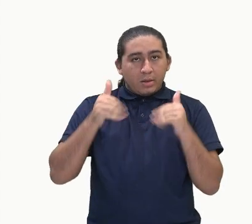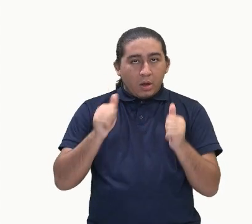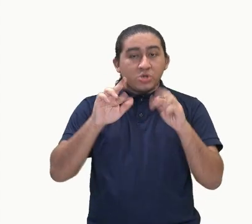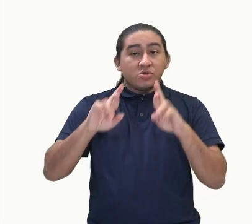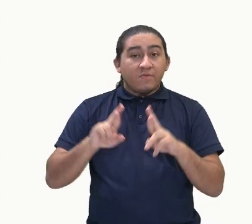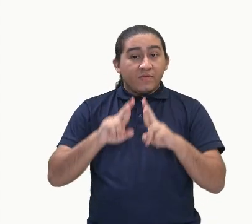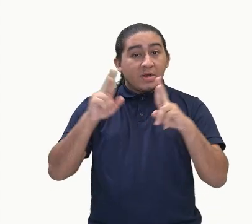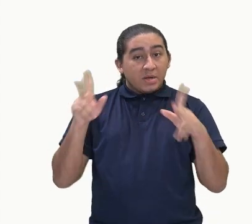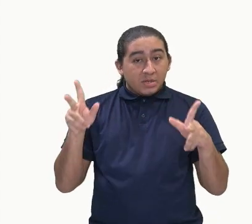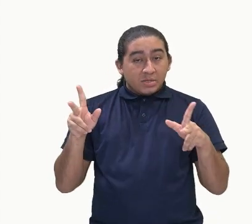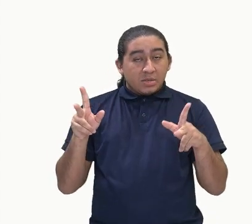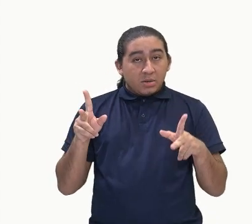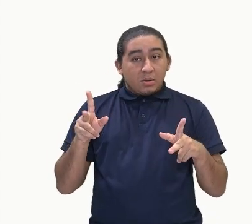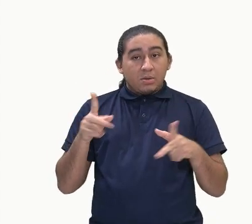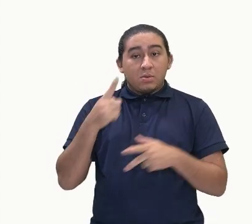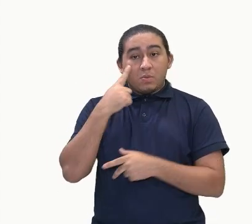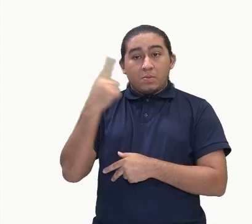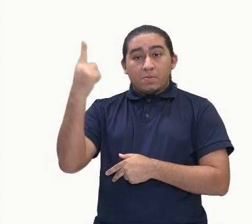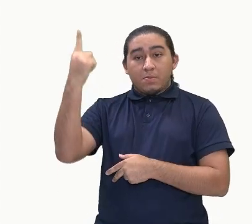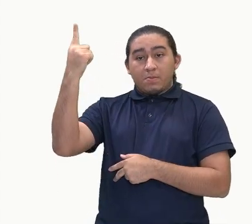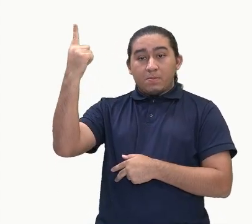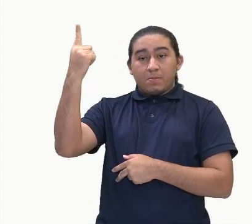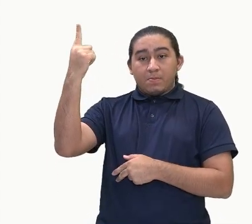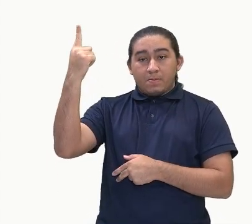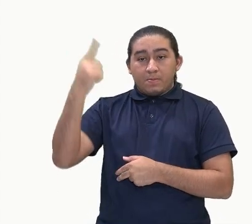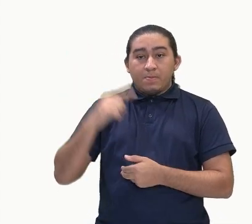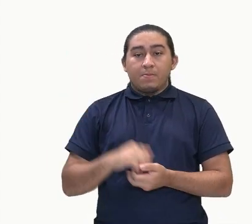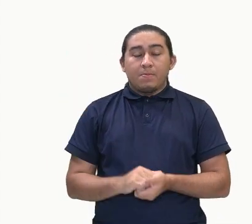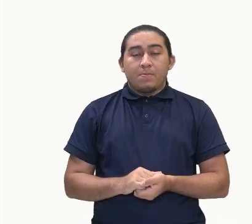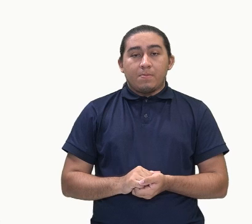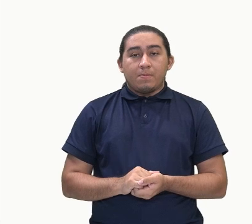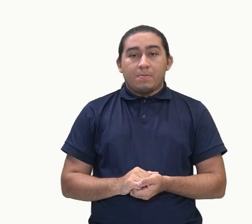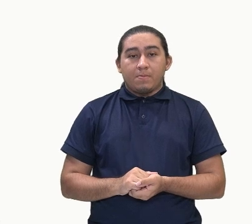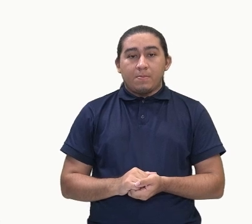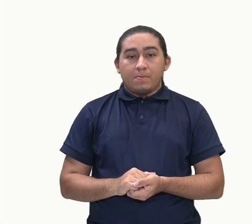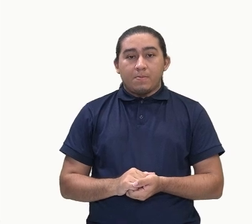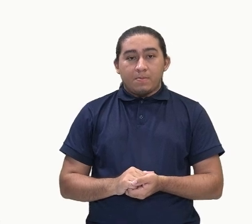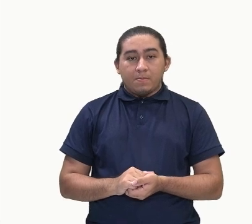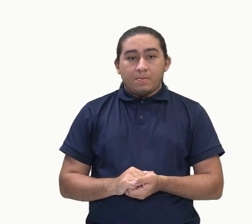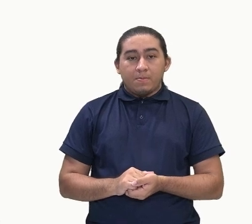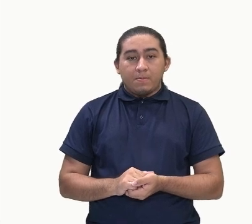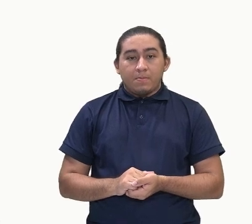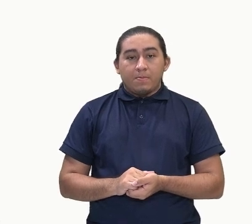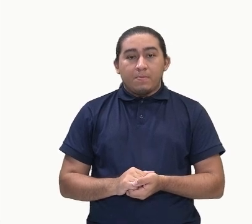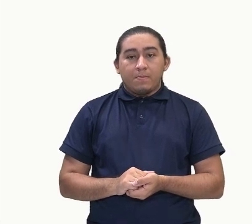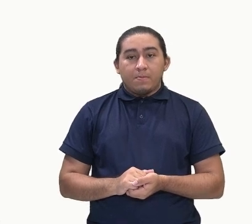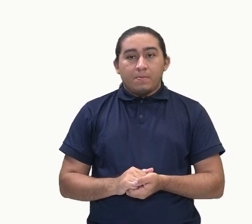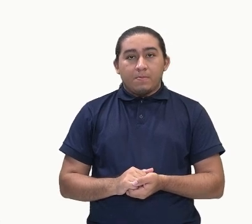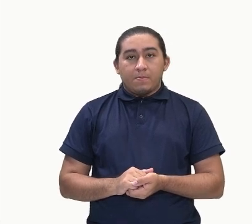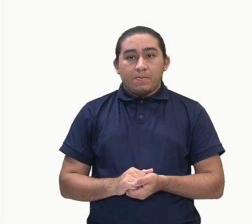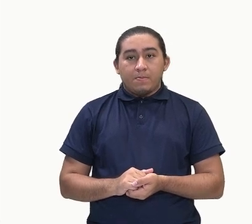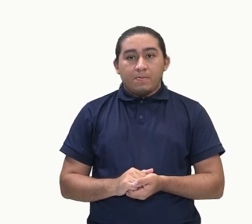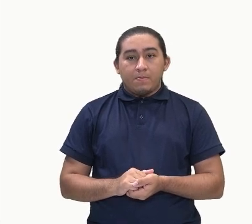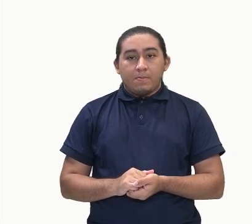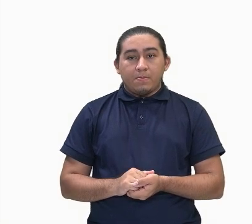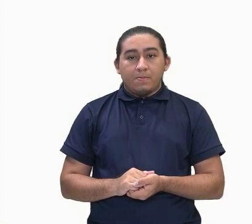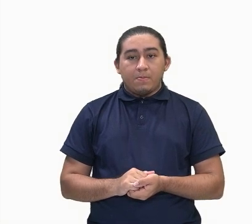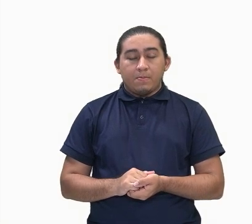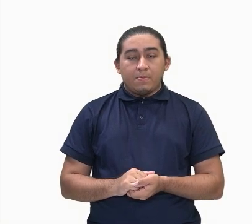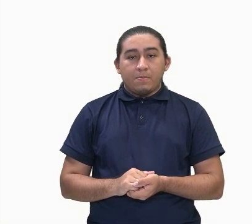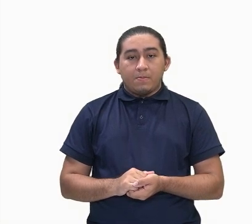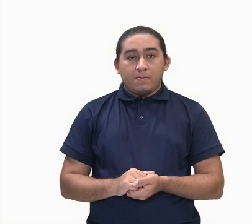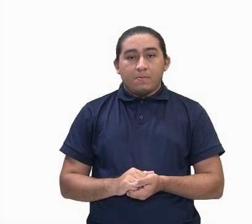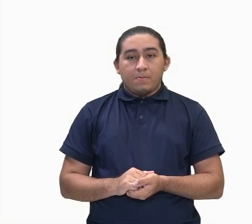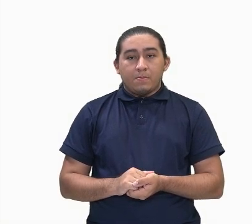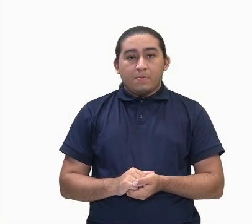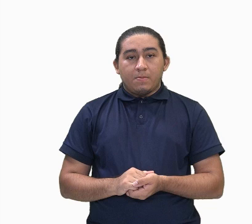Glândula endócrina e a glândula exócrina. Mas, com mais detalhes, a gente observa aí sobre as glândulas exócrinas na